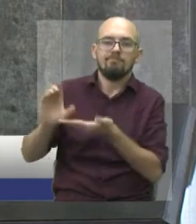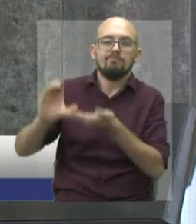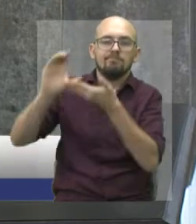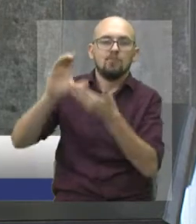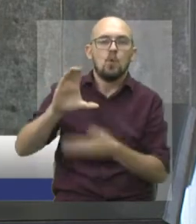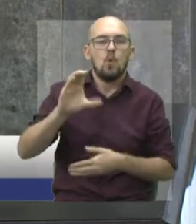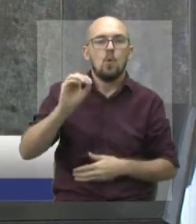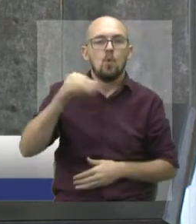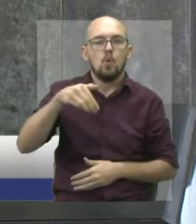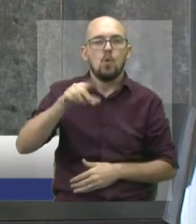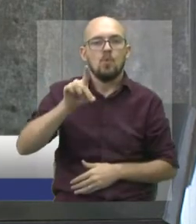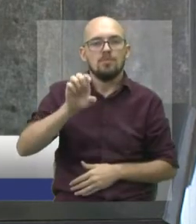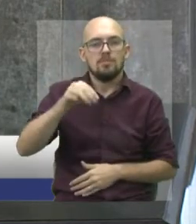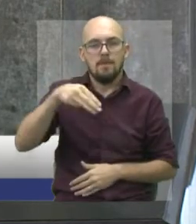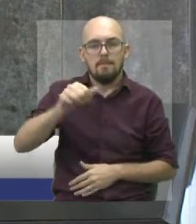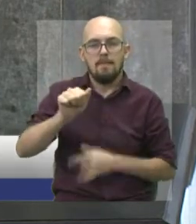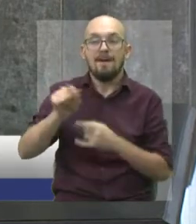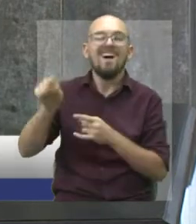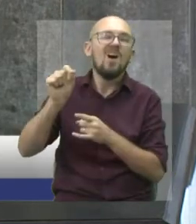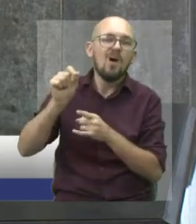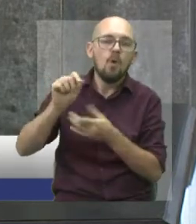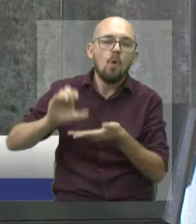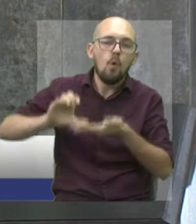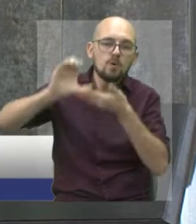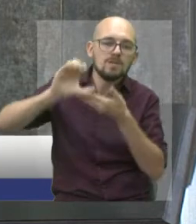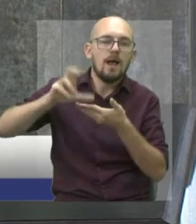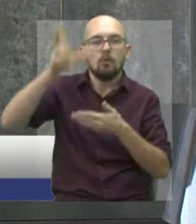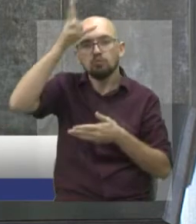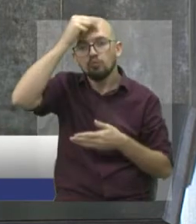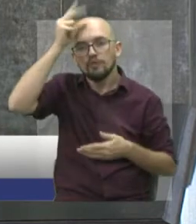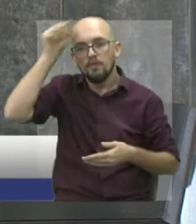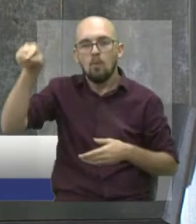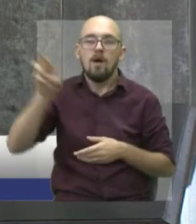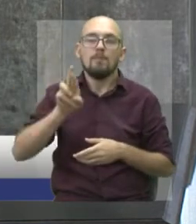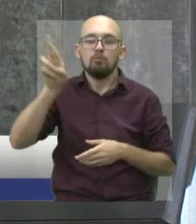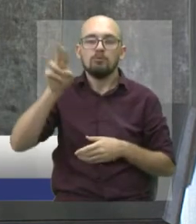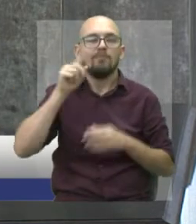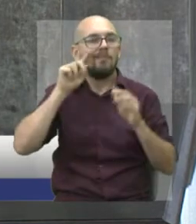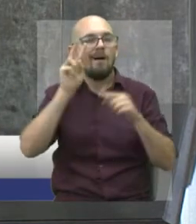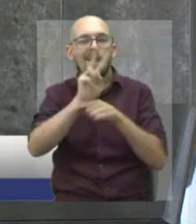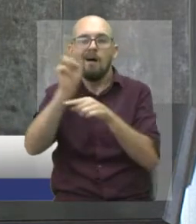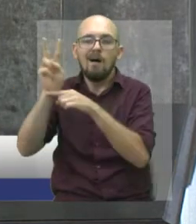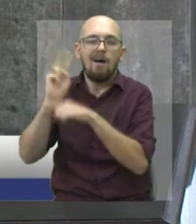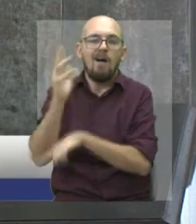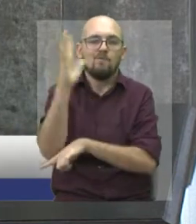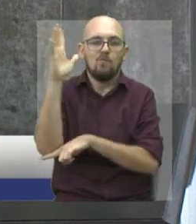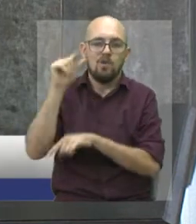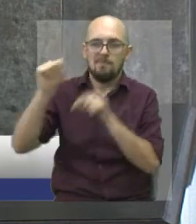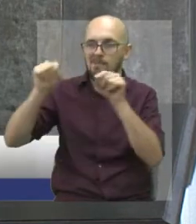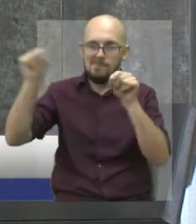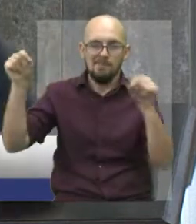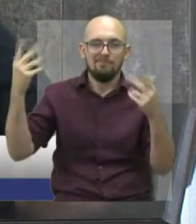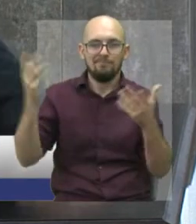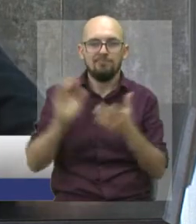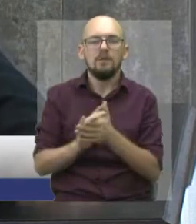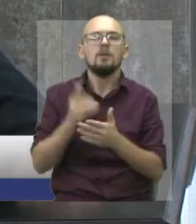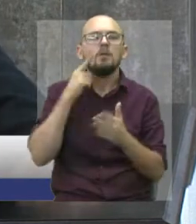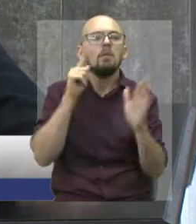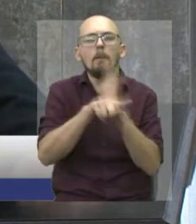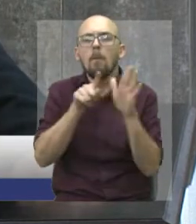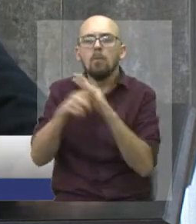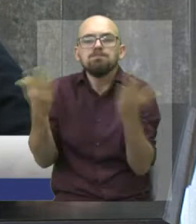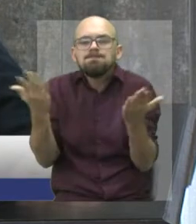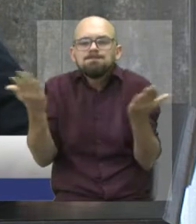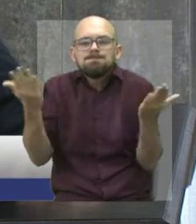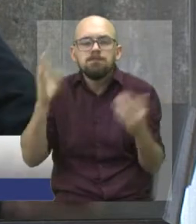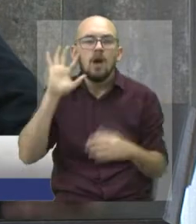CONDEMA, né? Que é o Conselho Municipal que cuida dessa parte. E a gente quer resolver isso, quer ver